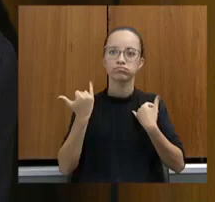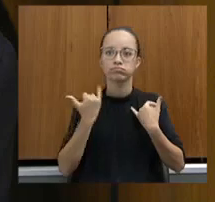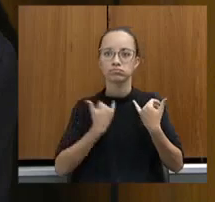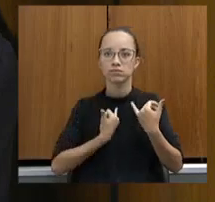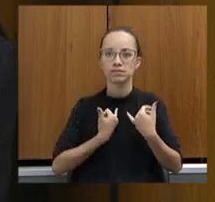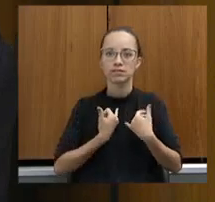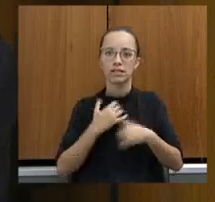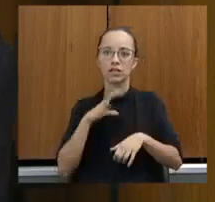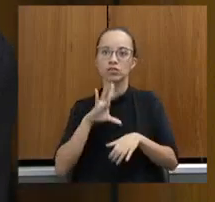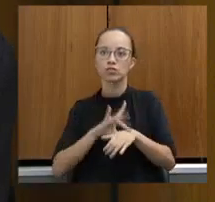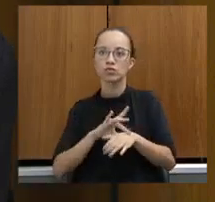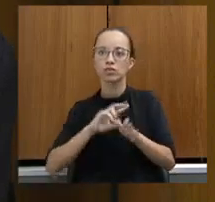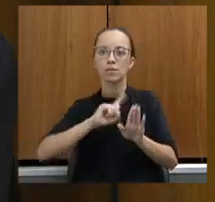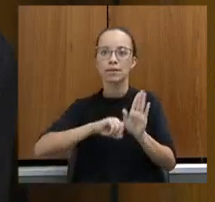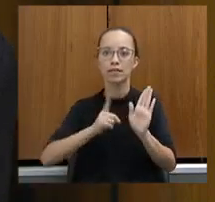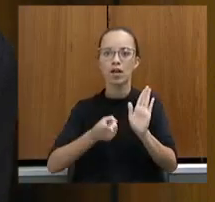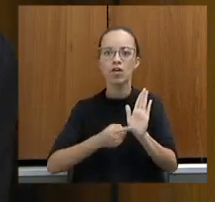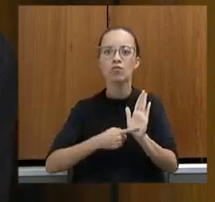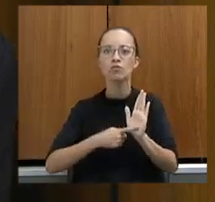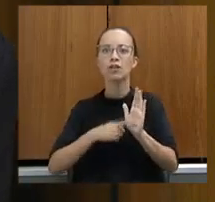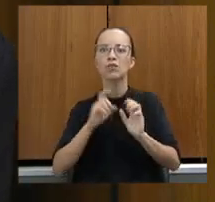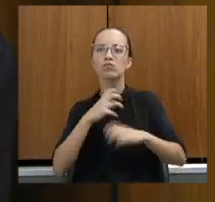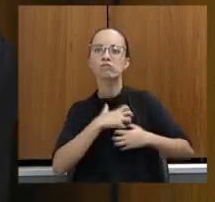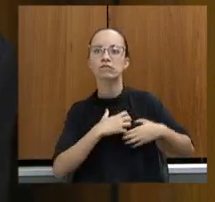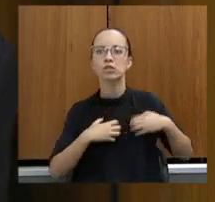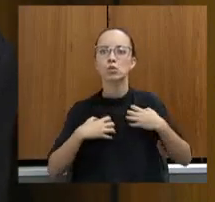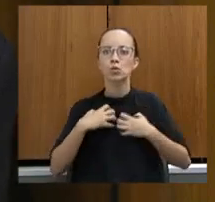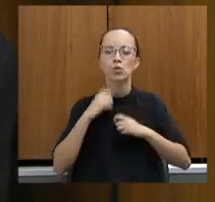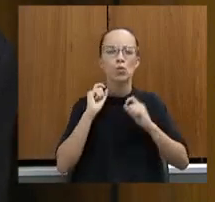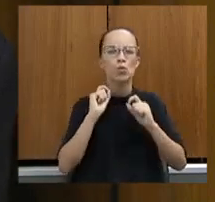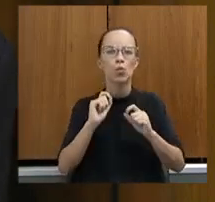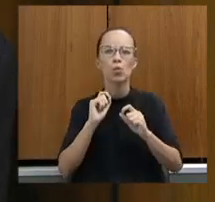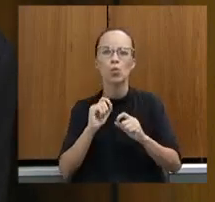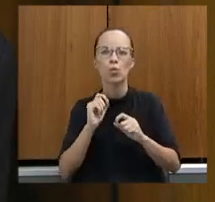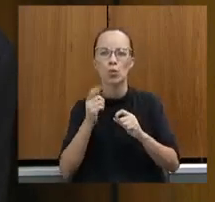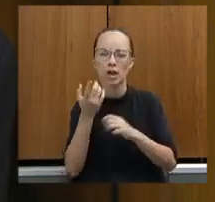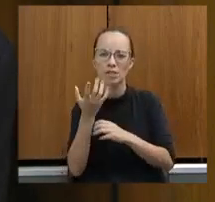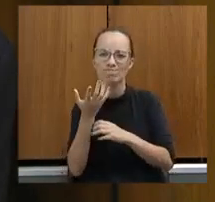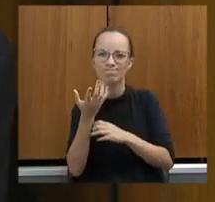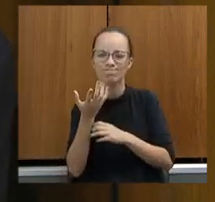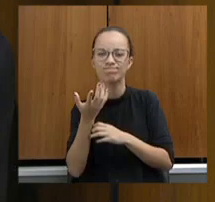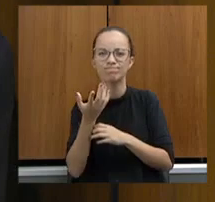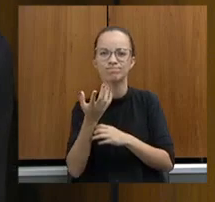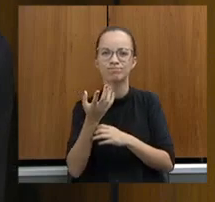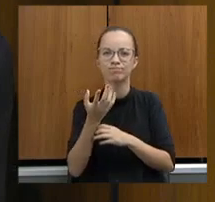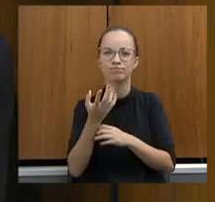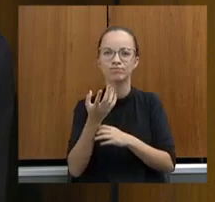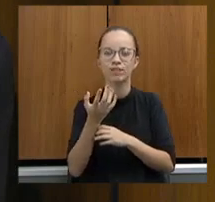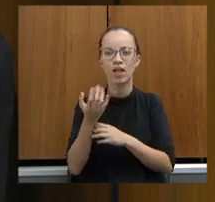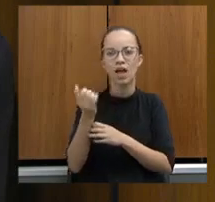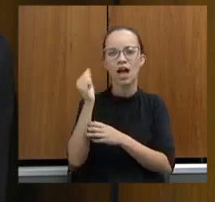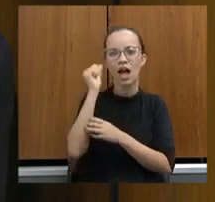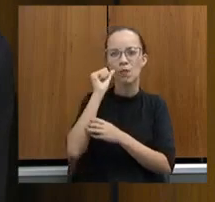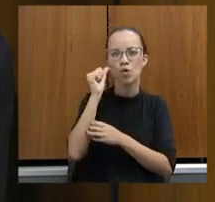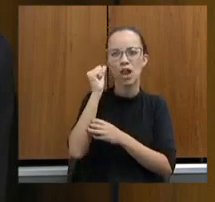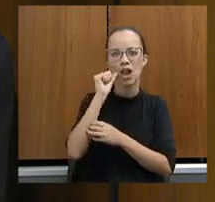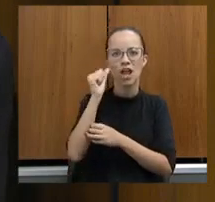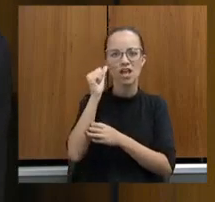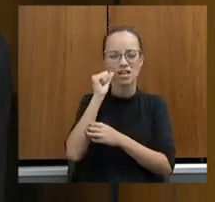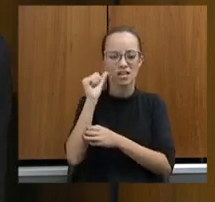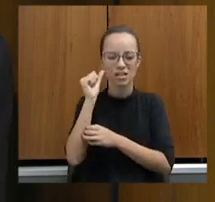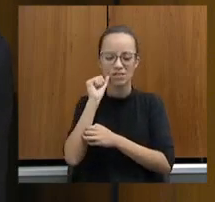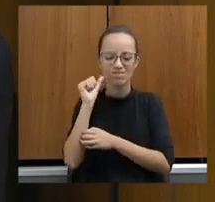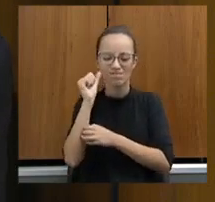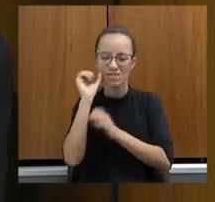adoecer mais os depósitos judiciais o dinheiro da mulher que foi abandonada pelo marido esses